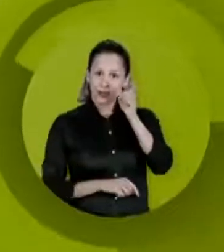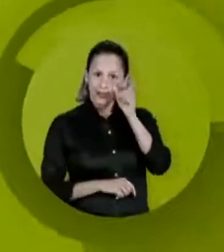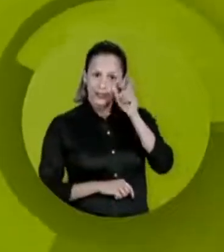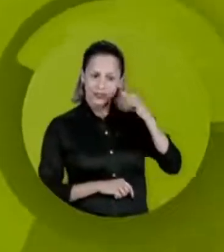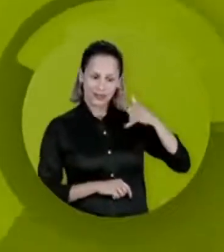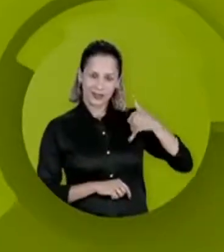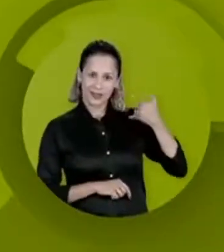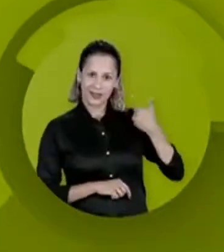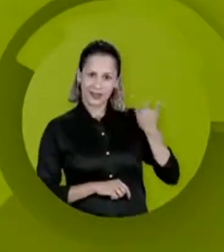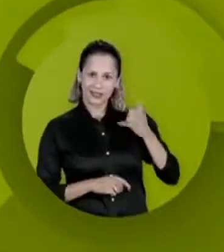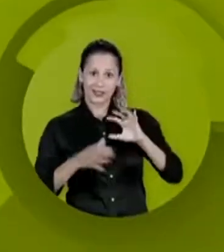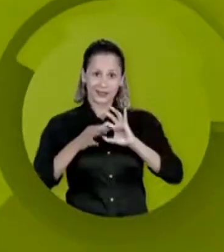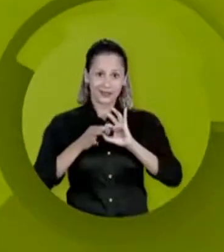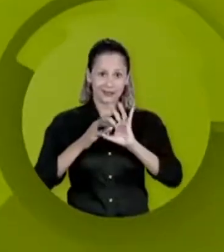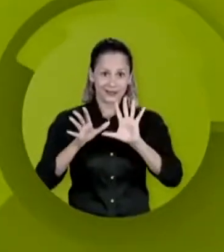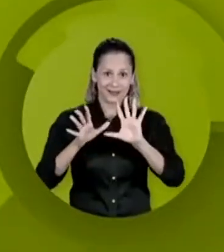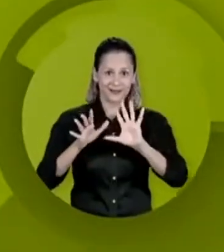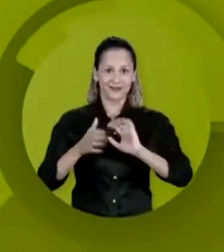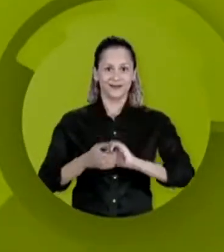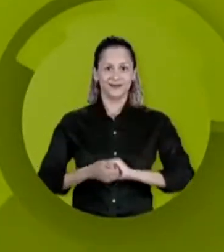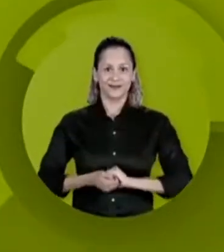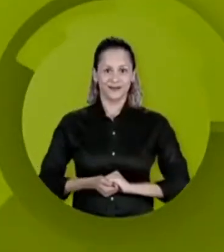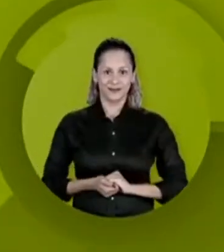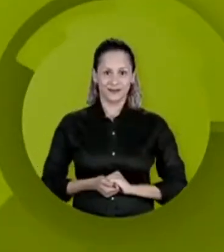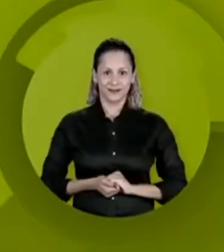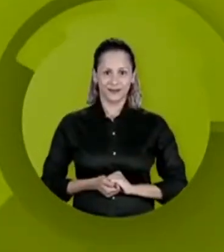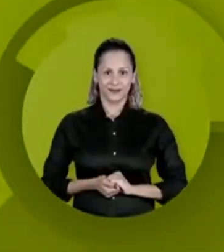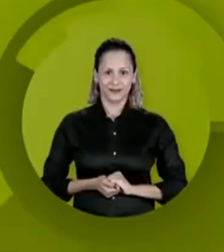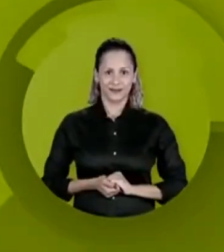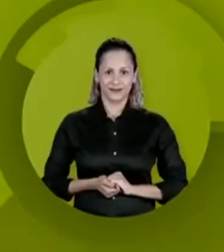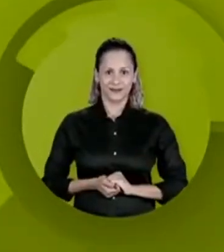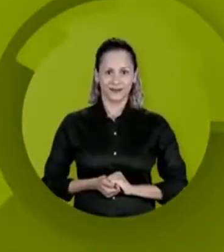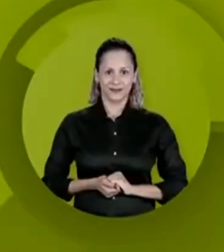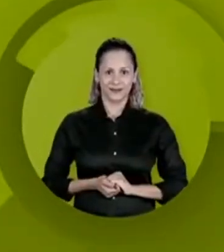seguir é livre para todos os públicos.